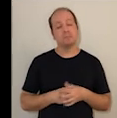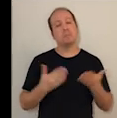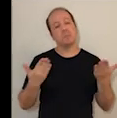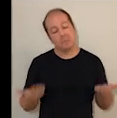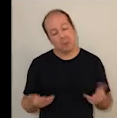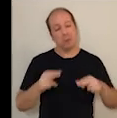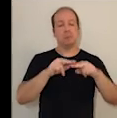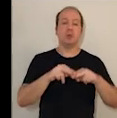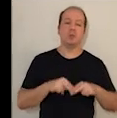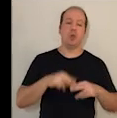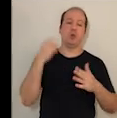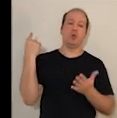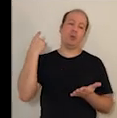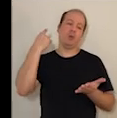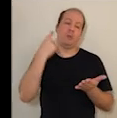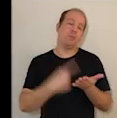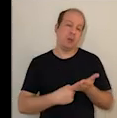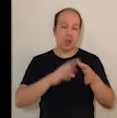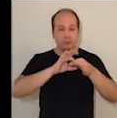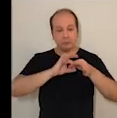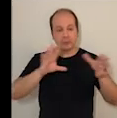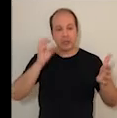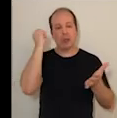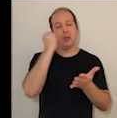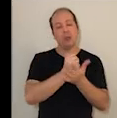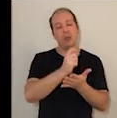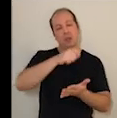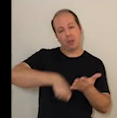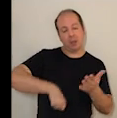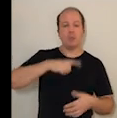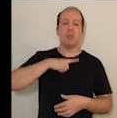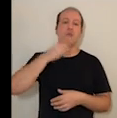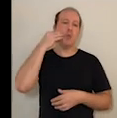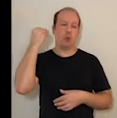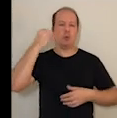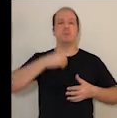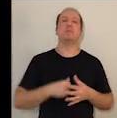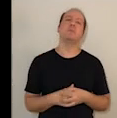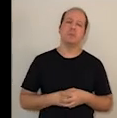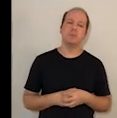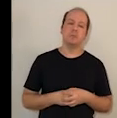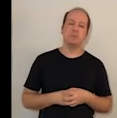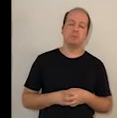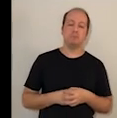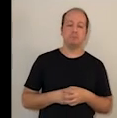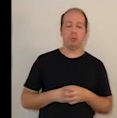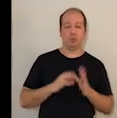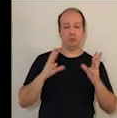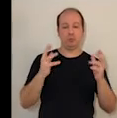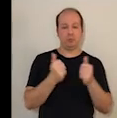Volpone. Bom, então ninguém impugna as disposições testamentárias de Messer